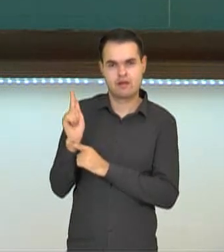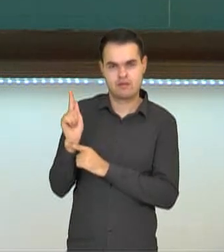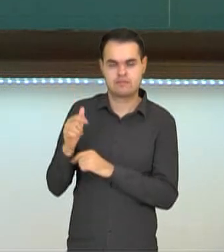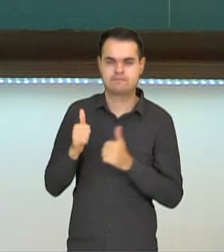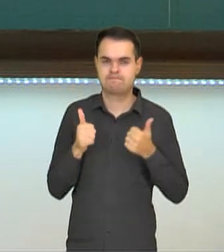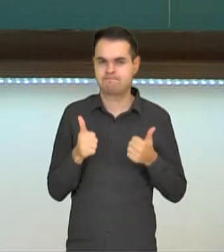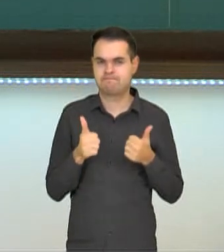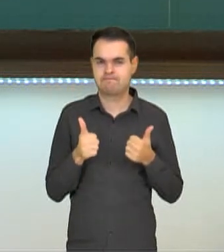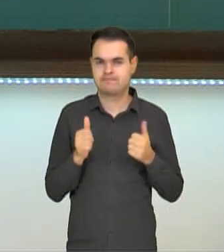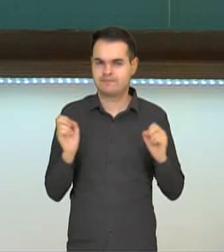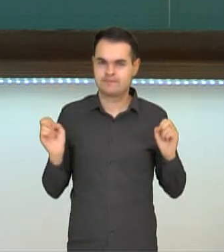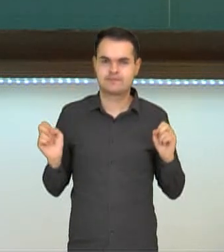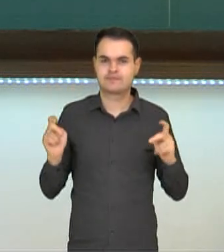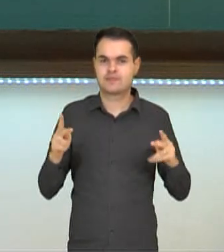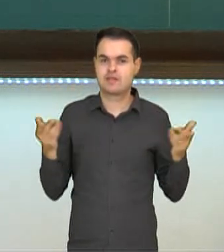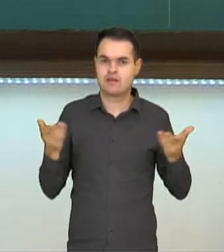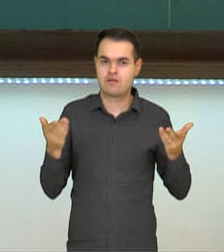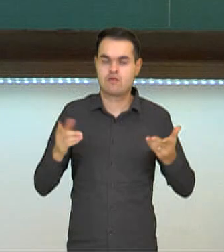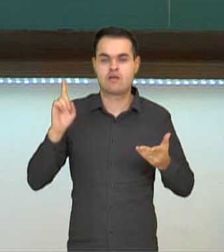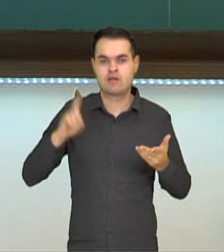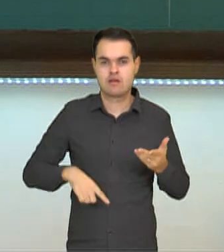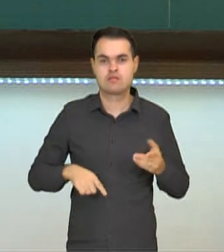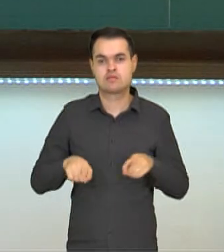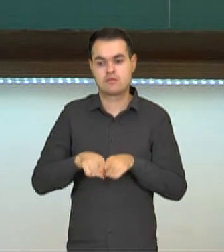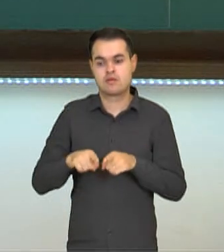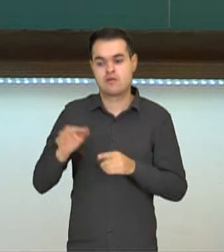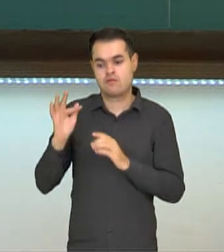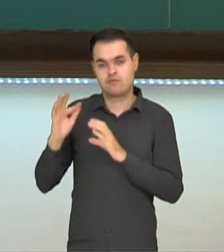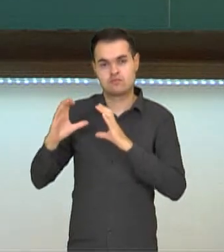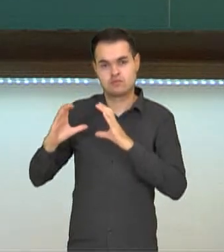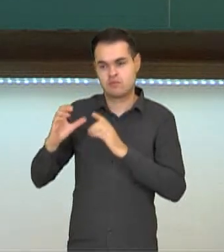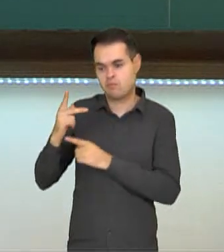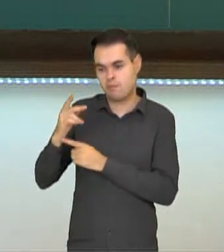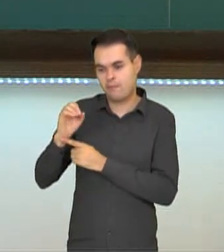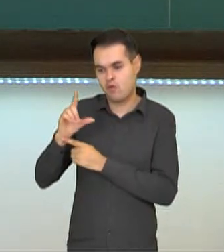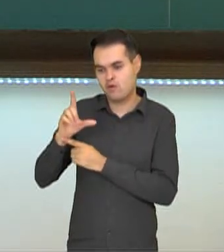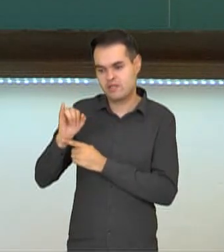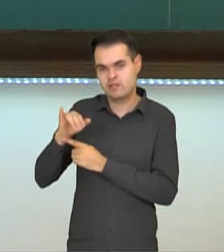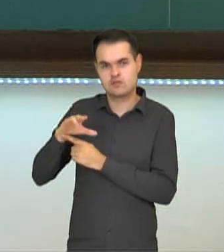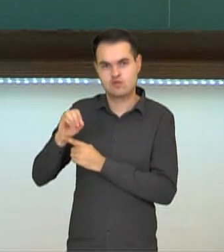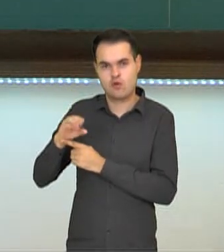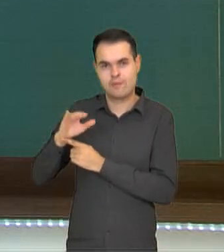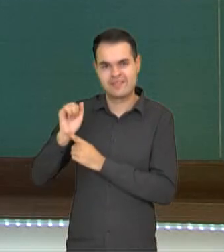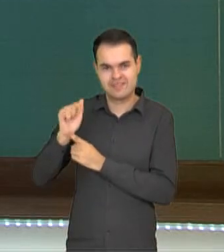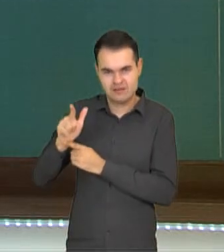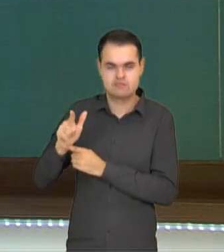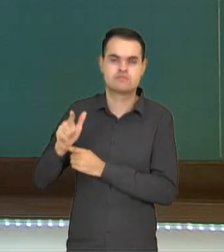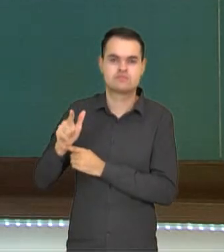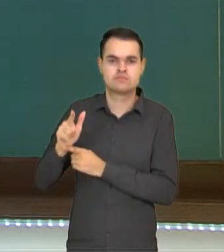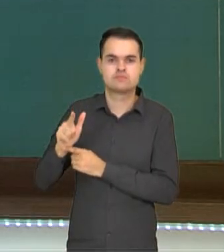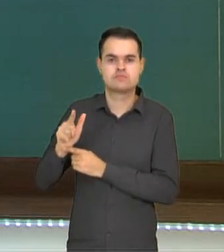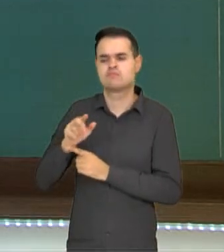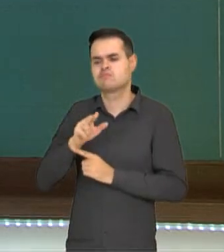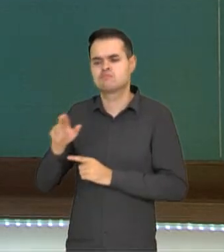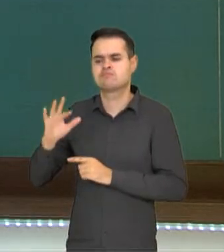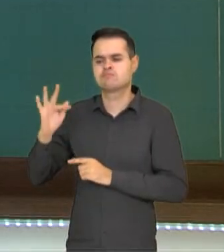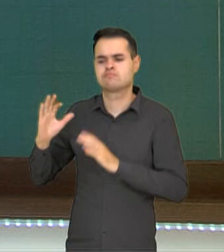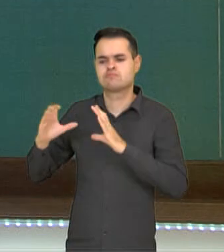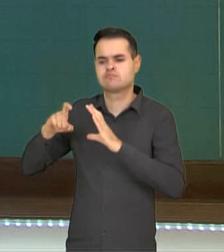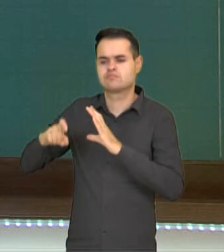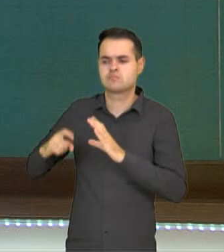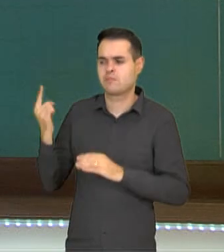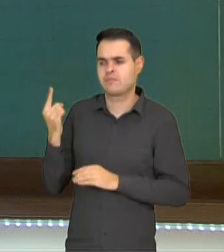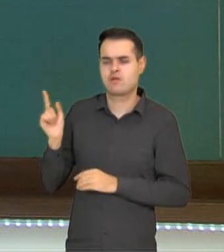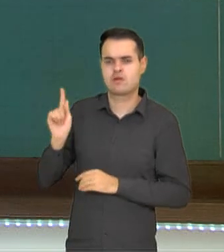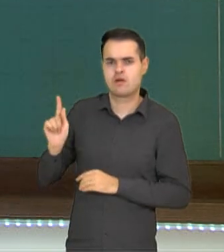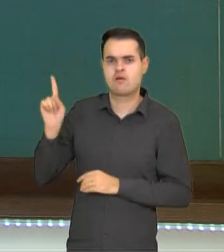Beleza? Então, também podemos chamar de função polinomial do primeiro grau. Bora lá! Então, olha aqui, chama-se de função polinomial do primeiro grau ou